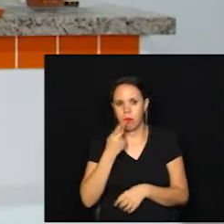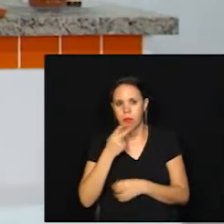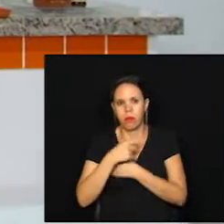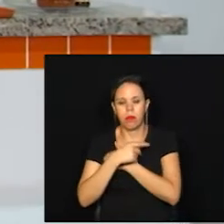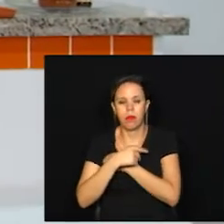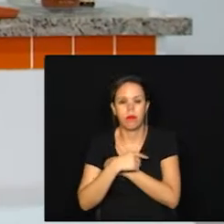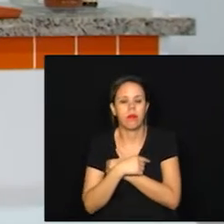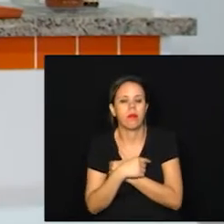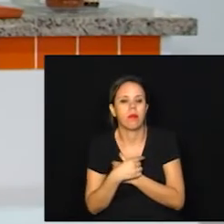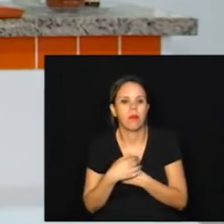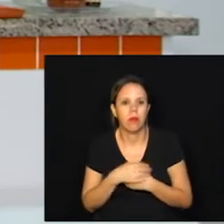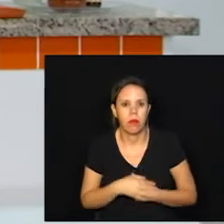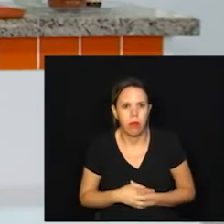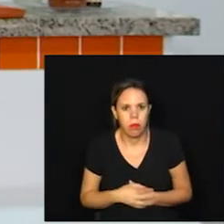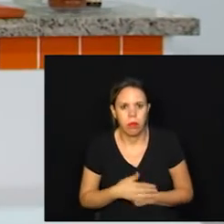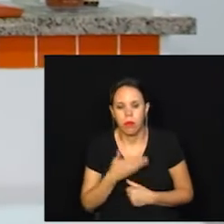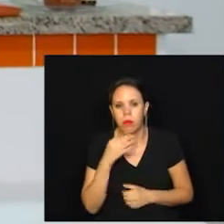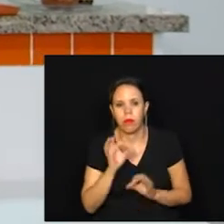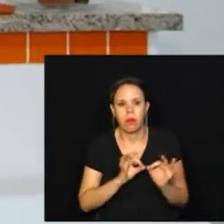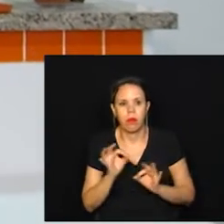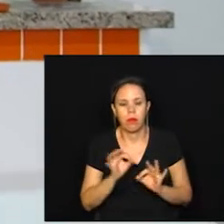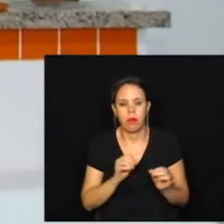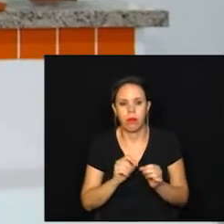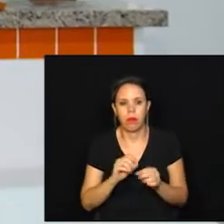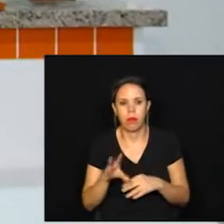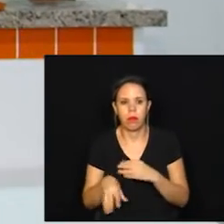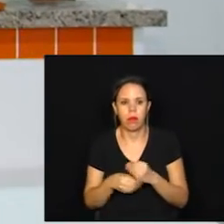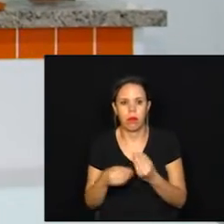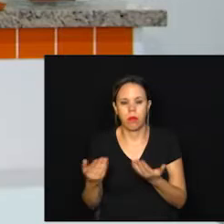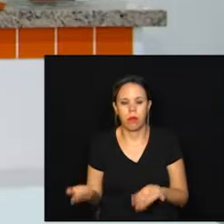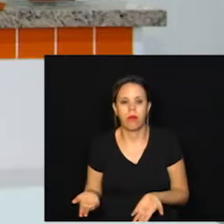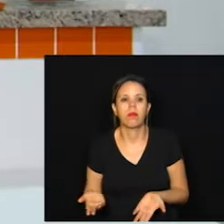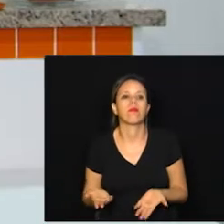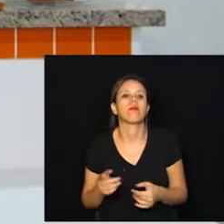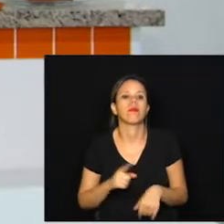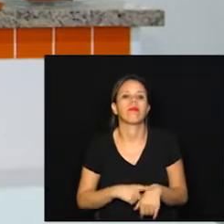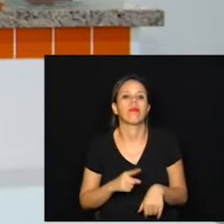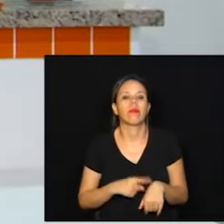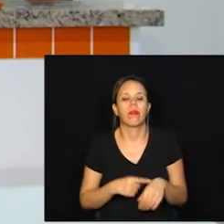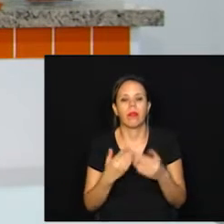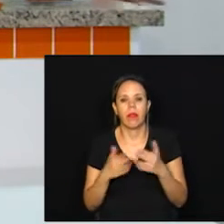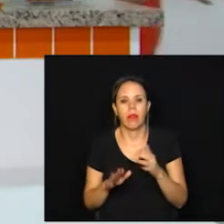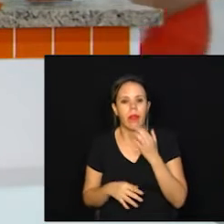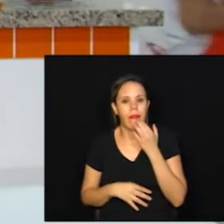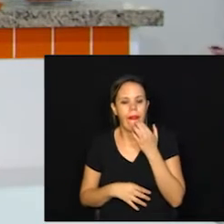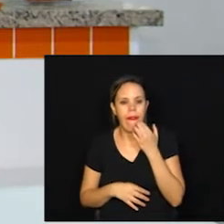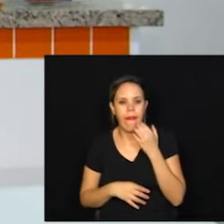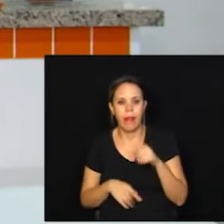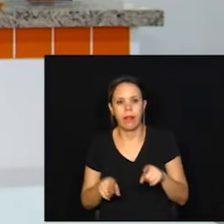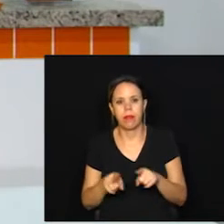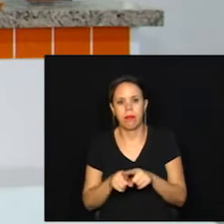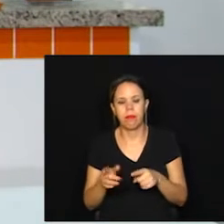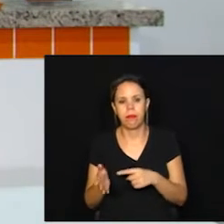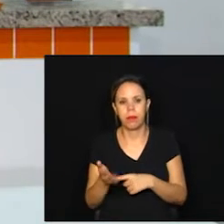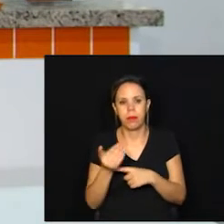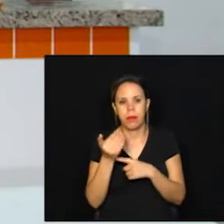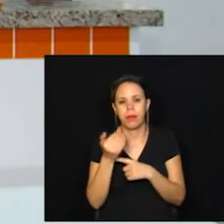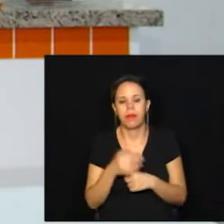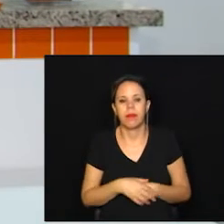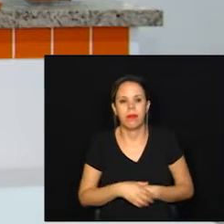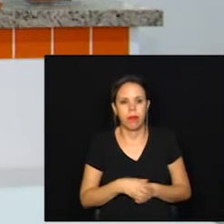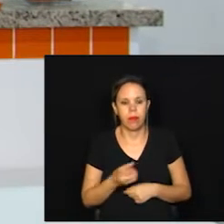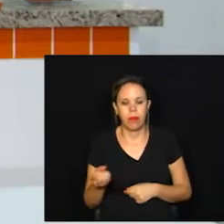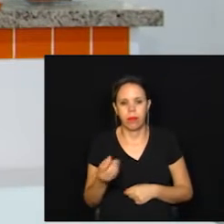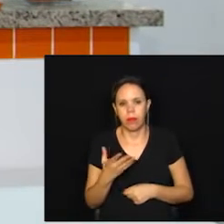respeito das melhorias que estão sendo realizadas aqui para o momento da reabertura, inclusive com a adoção de tecnologia, de uma